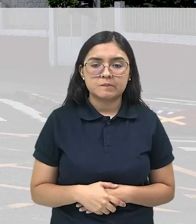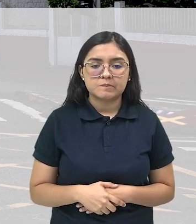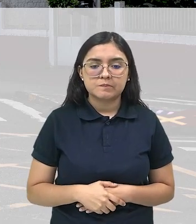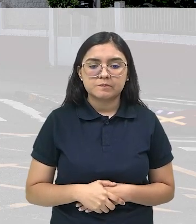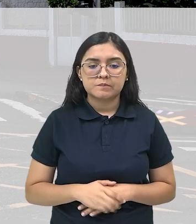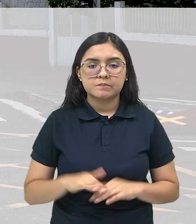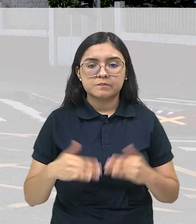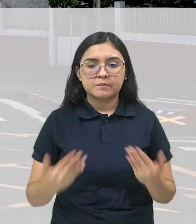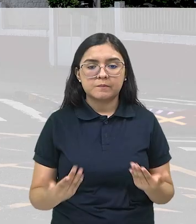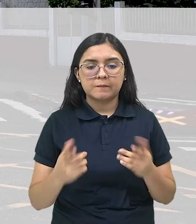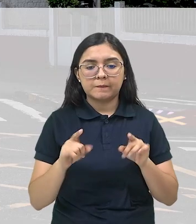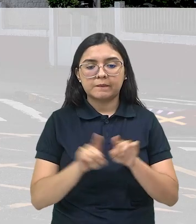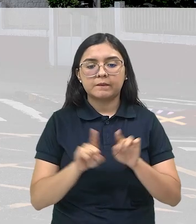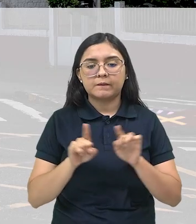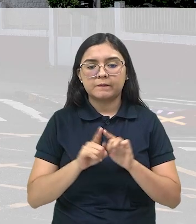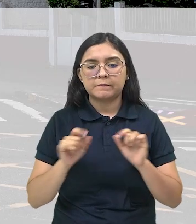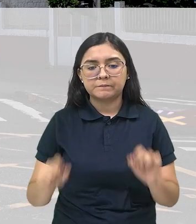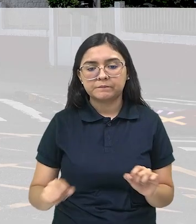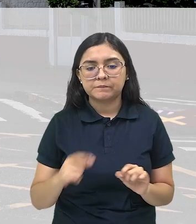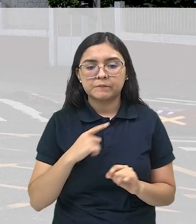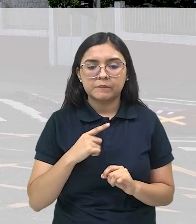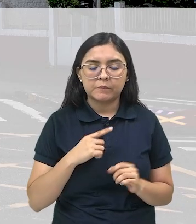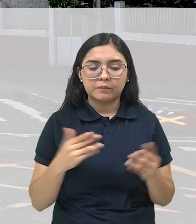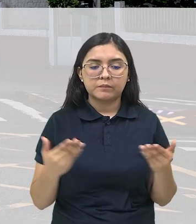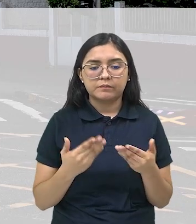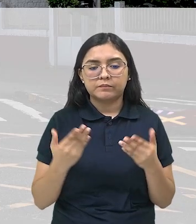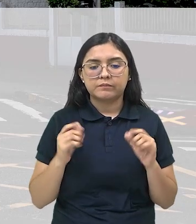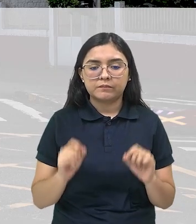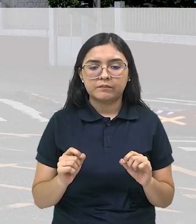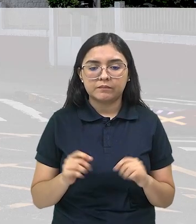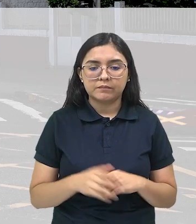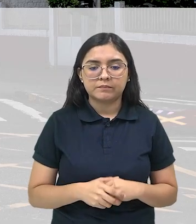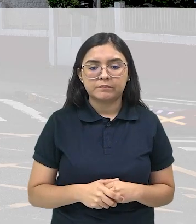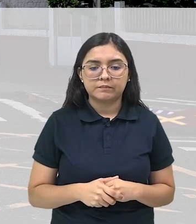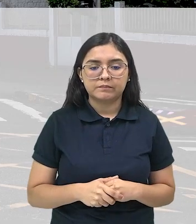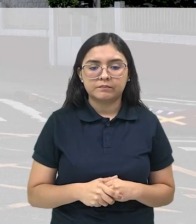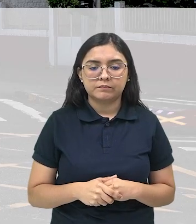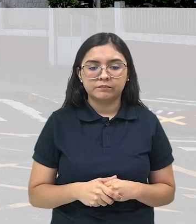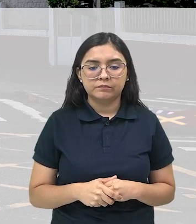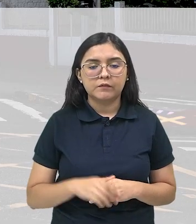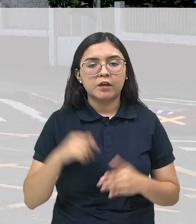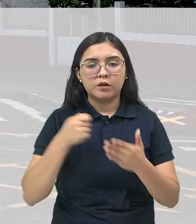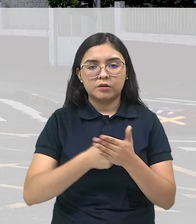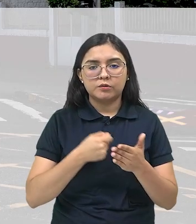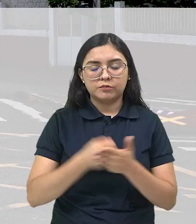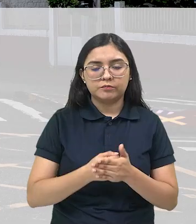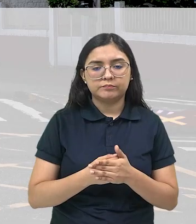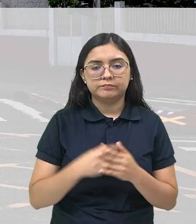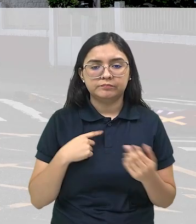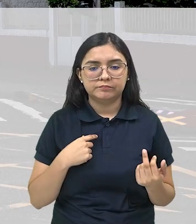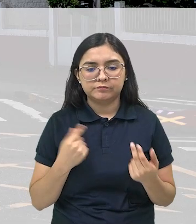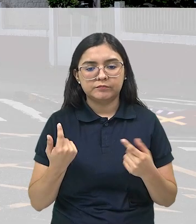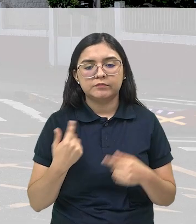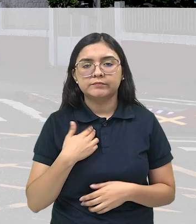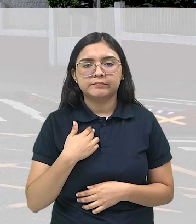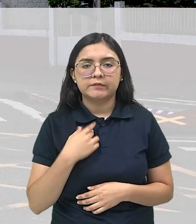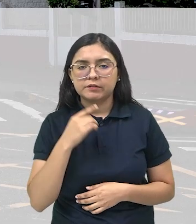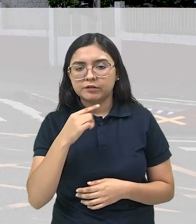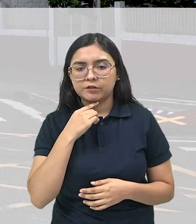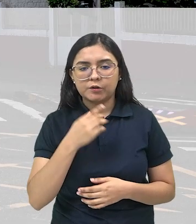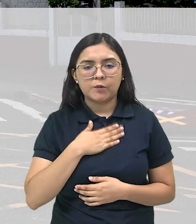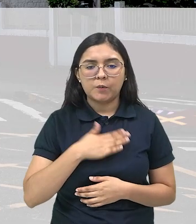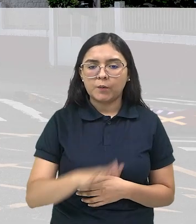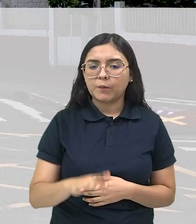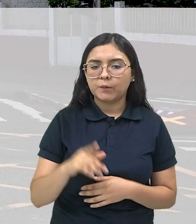Bom, uma causa que não vale a pena para as pessoas, aparentemente, né, são as minhas, né? Pelo visto, ninguém quer, ninguém gosta de chocolate aqui. Eu